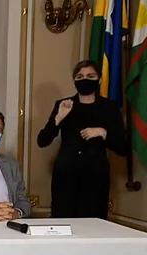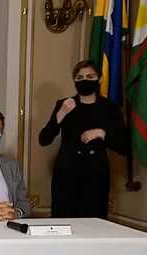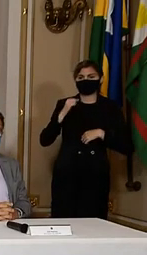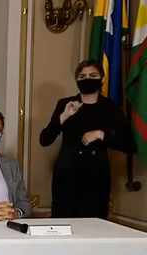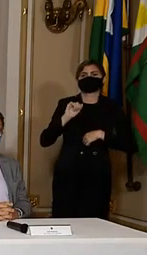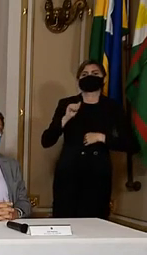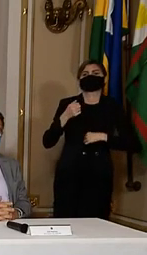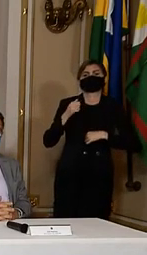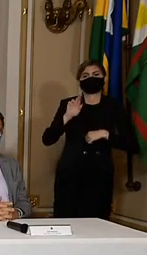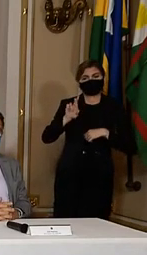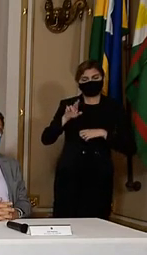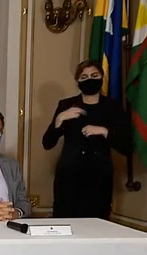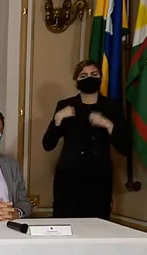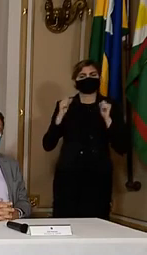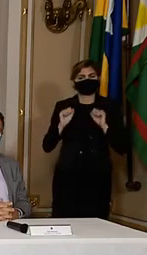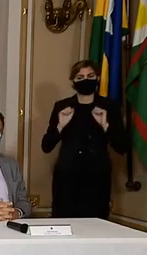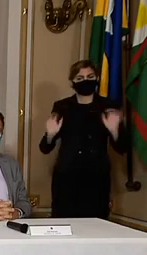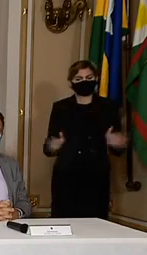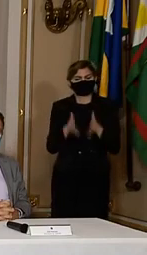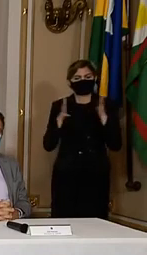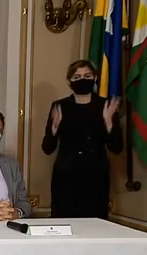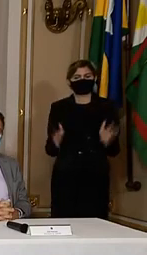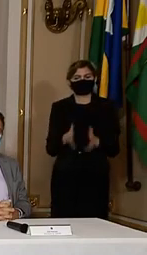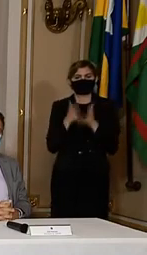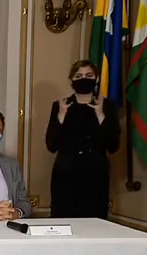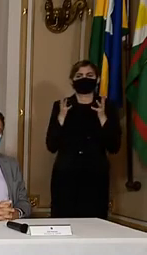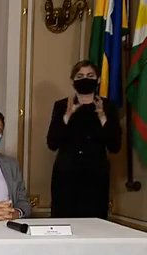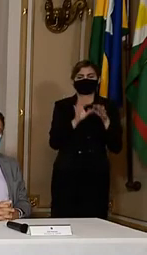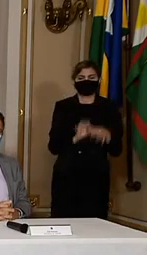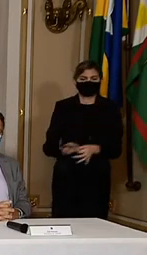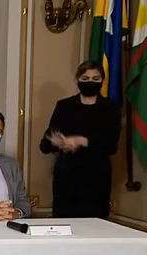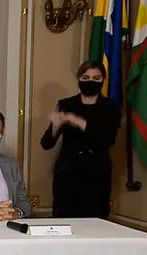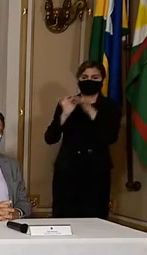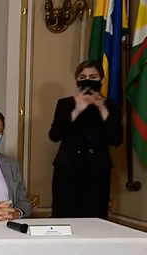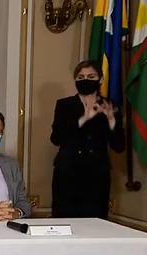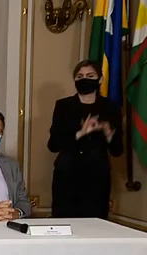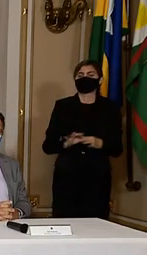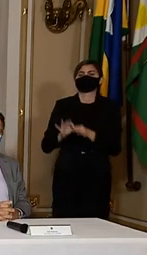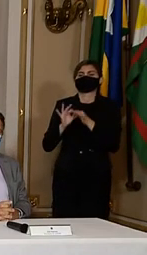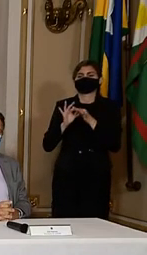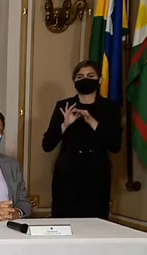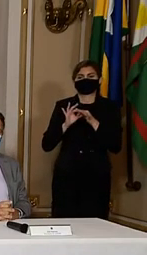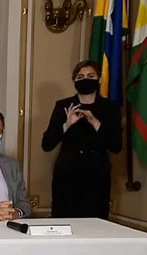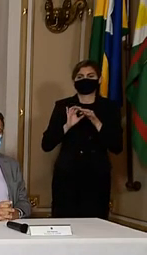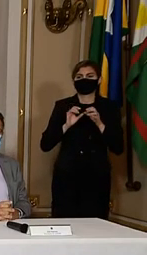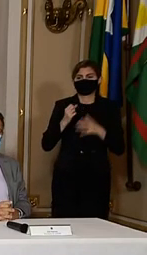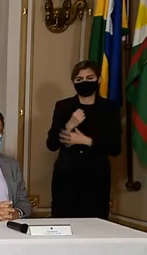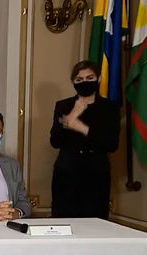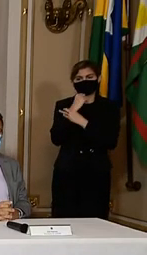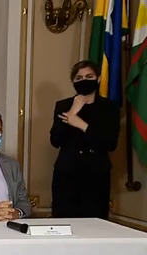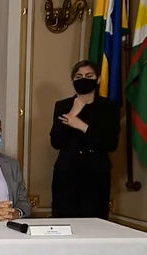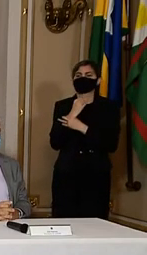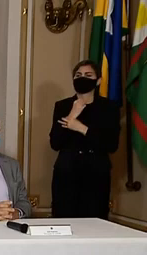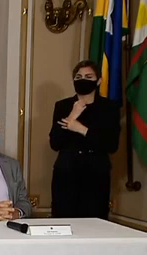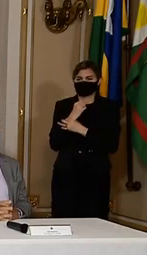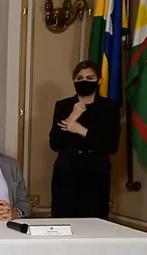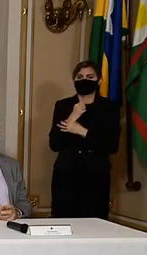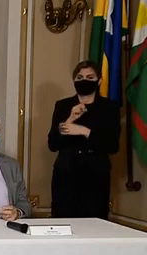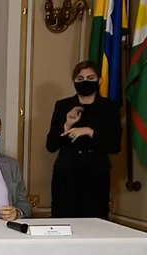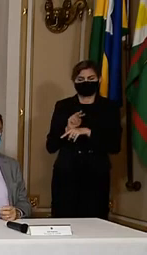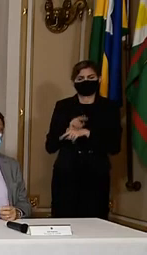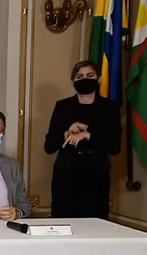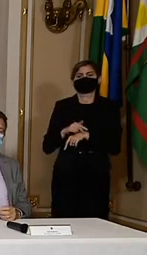poderemos a promover a Universe universalização e garantir uma prestação